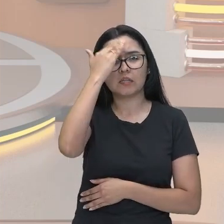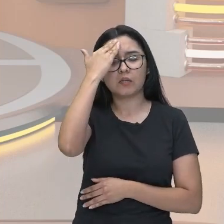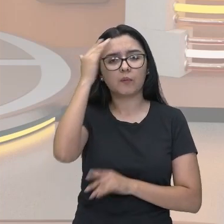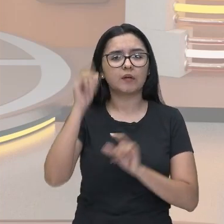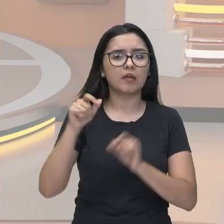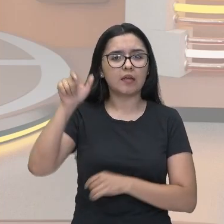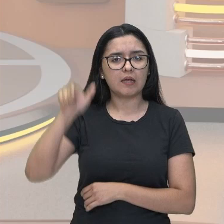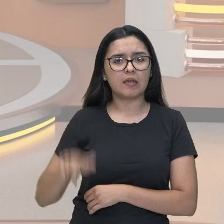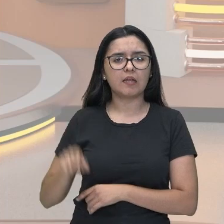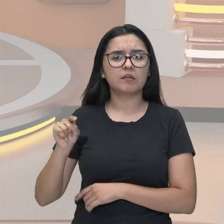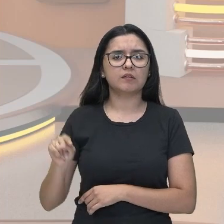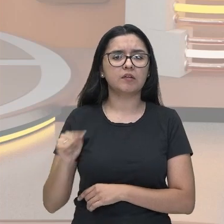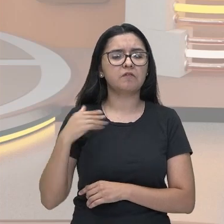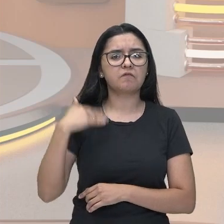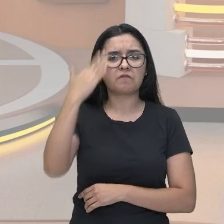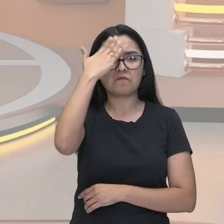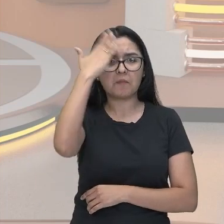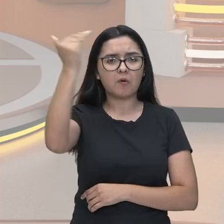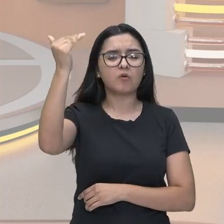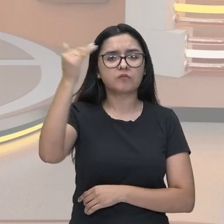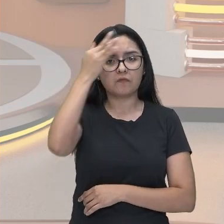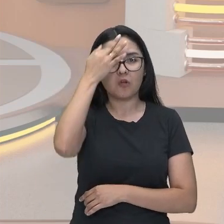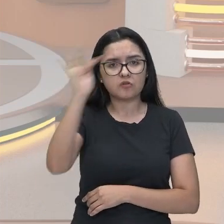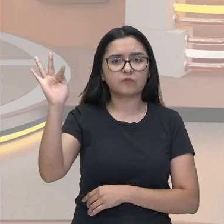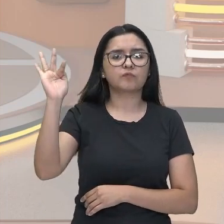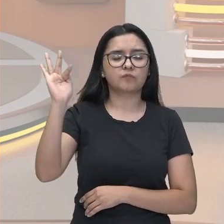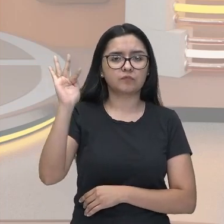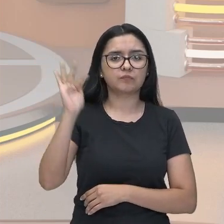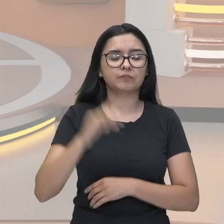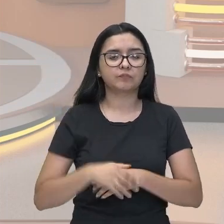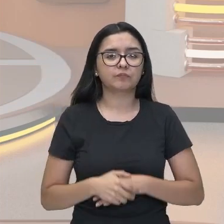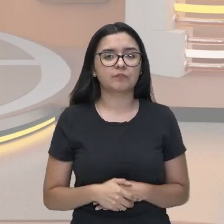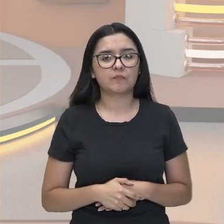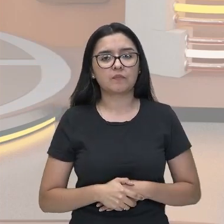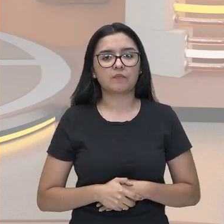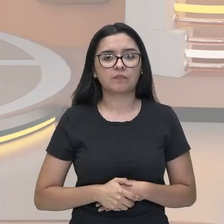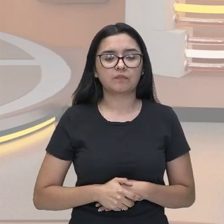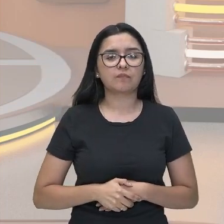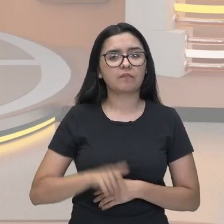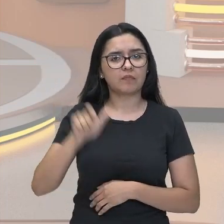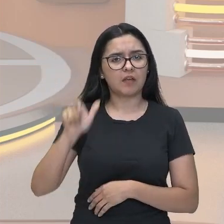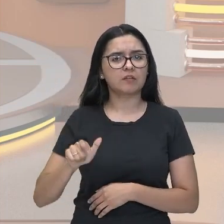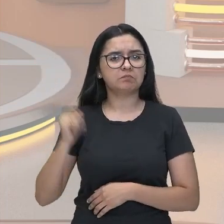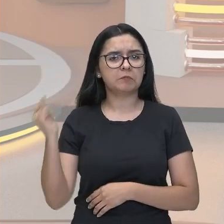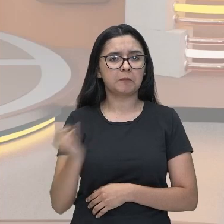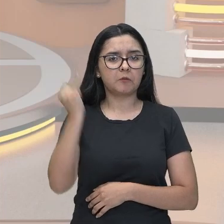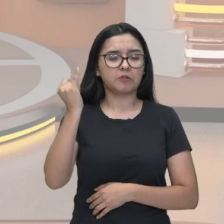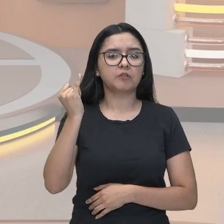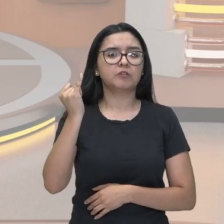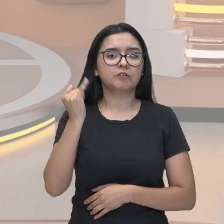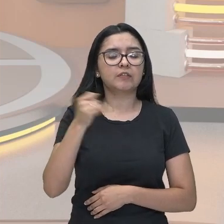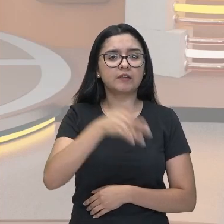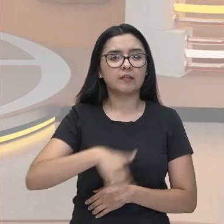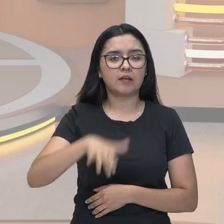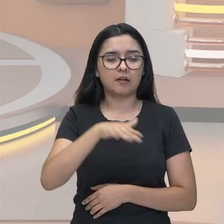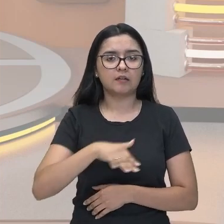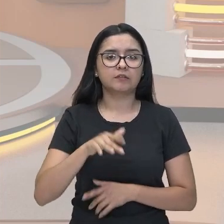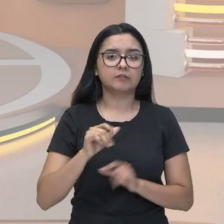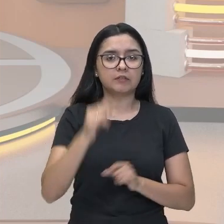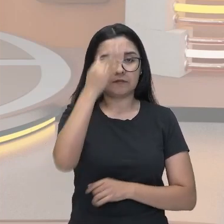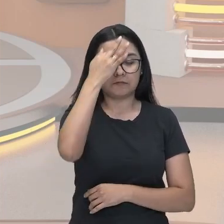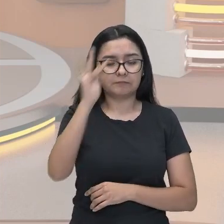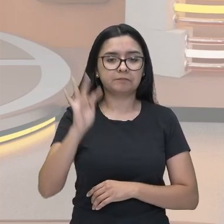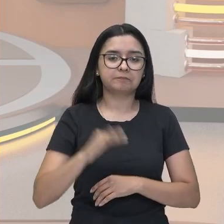um grande pensador, um grande, né, filósofo. Ele tem uma importância, uma contribuição muito grande, então, para nós,